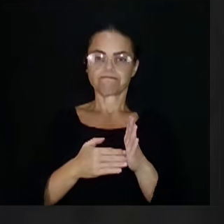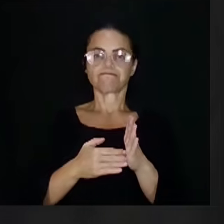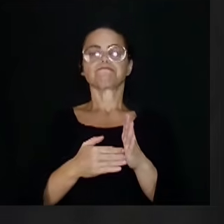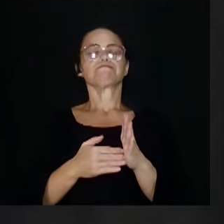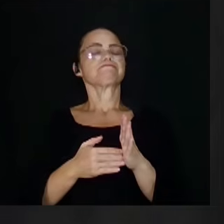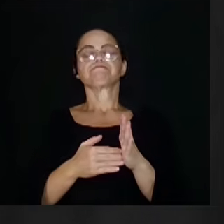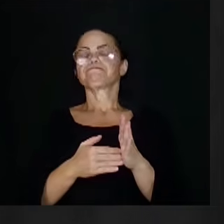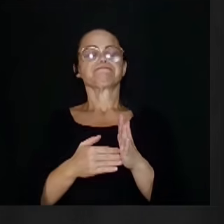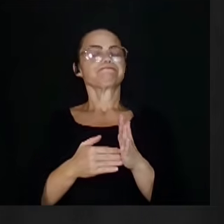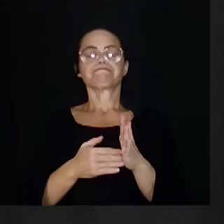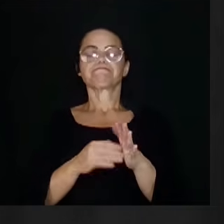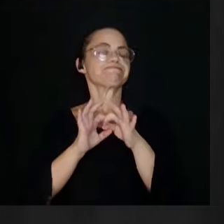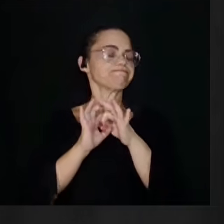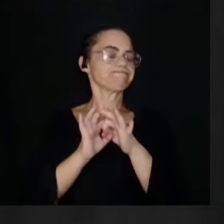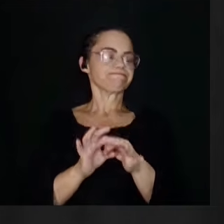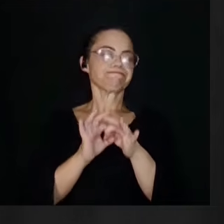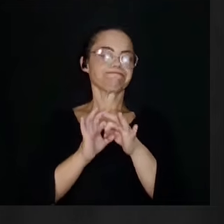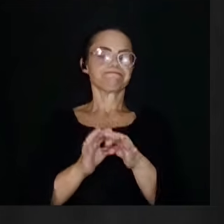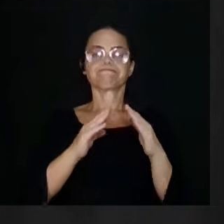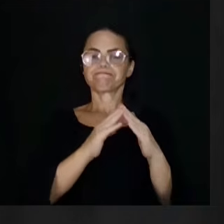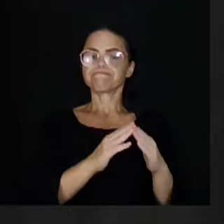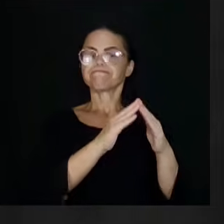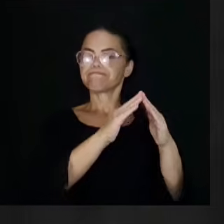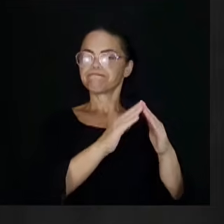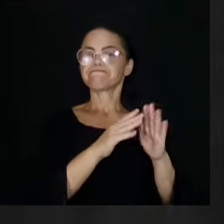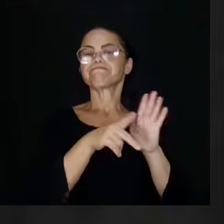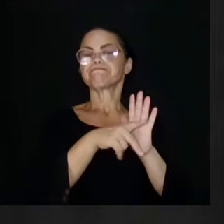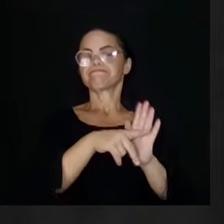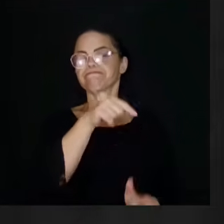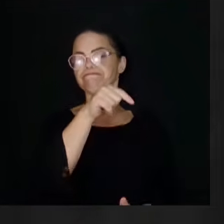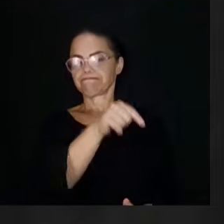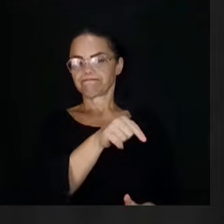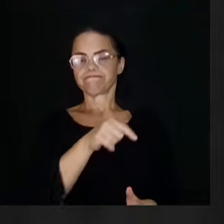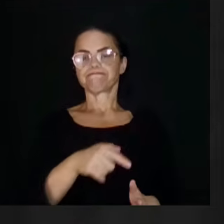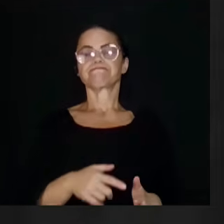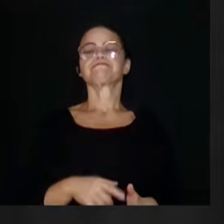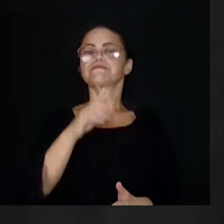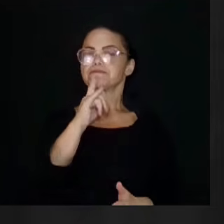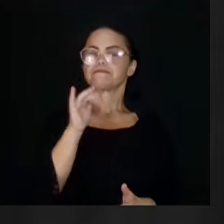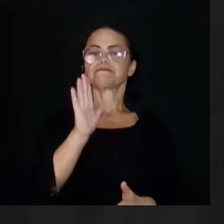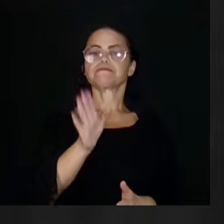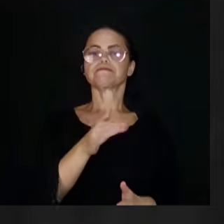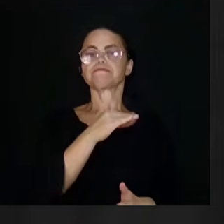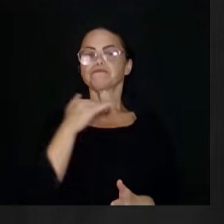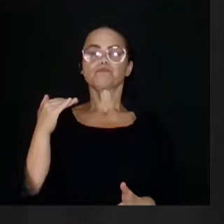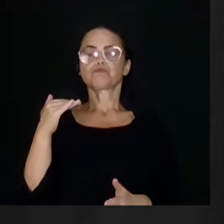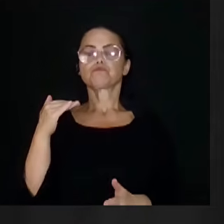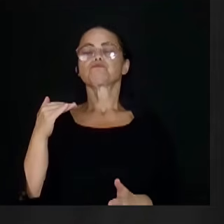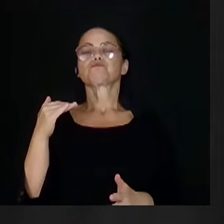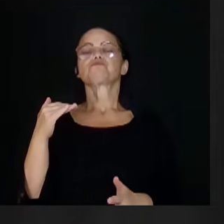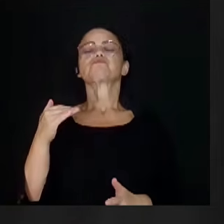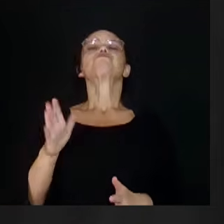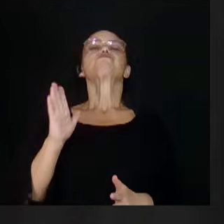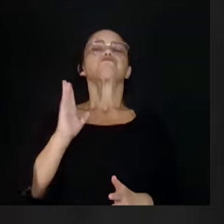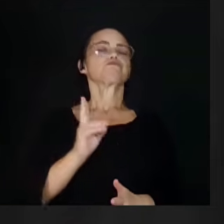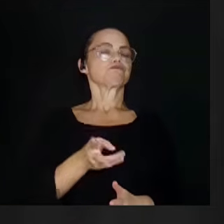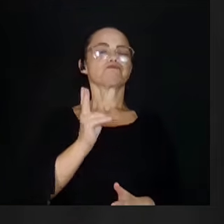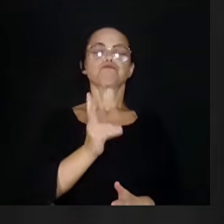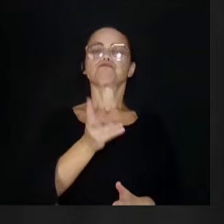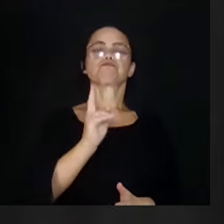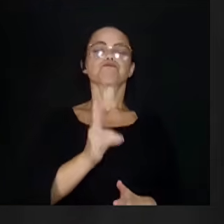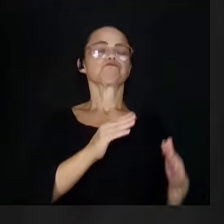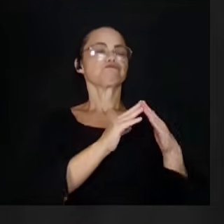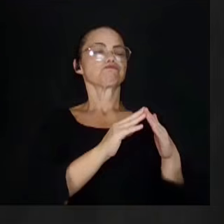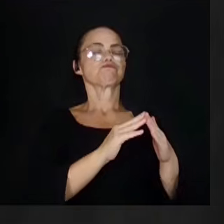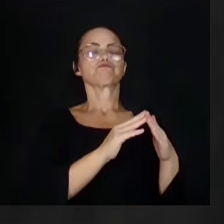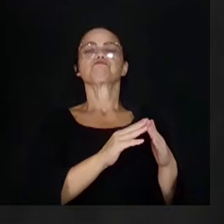desapega. Nossa casa está ali, né? Apesar dos nossos pais já serem falecidos, mas a gente ainda mantém o imóvel. Hoje tem uma sobrinha